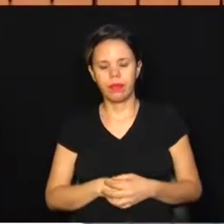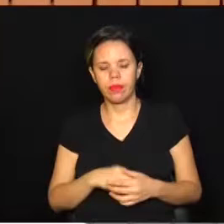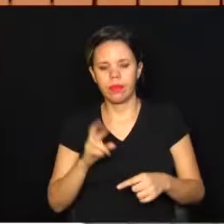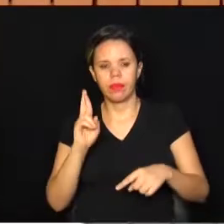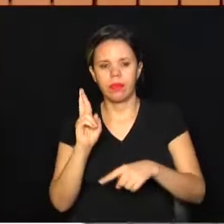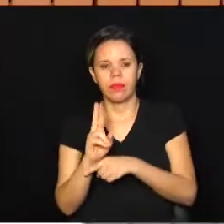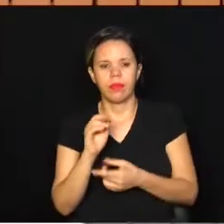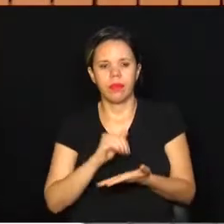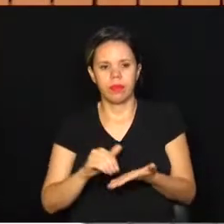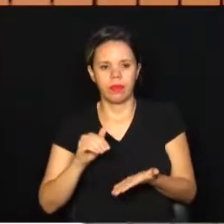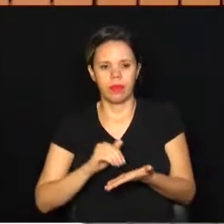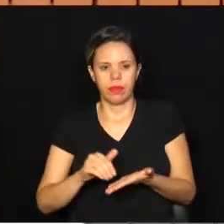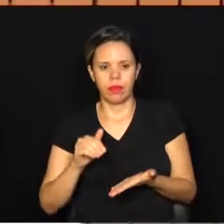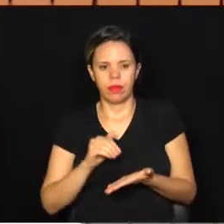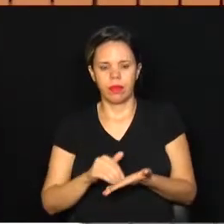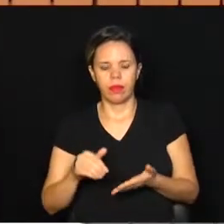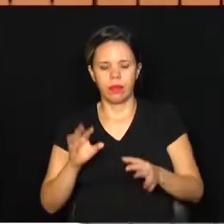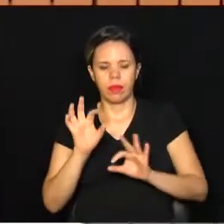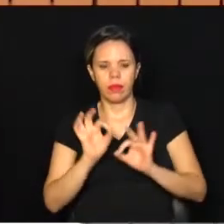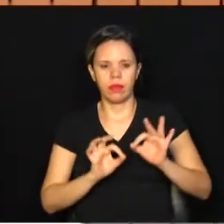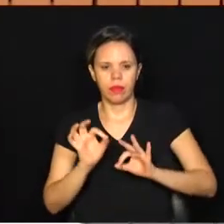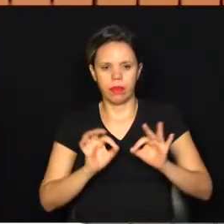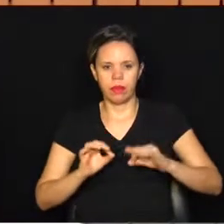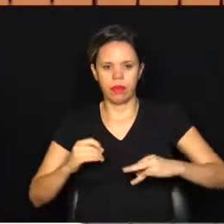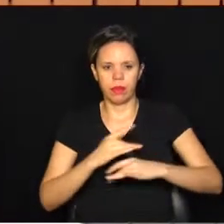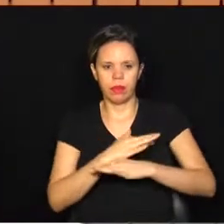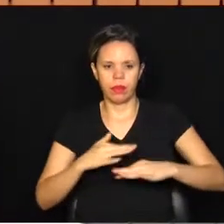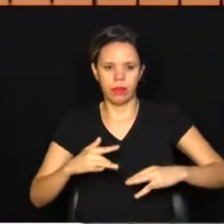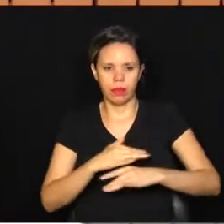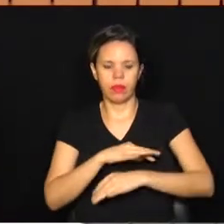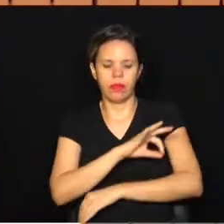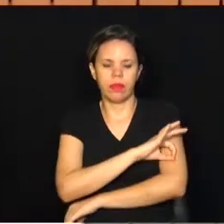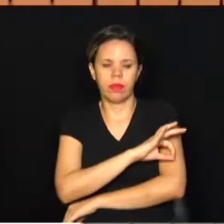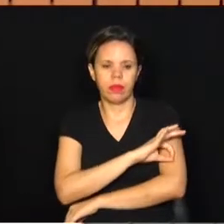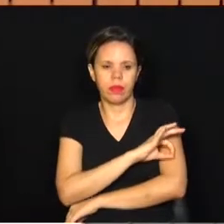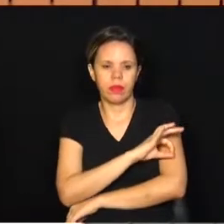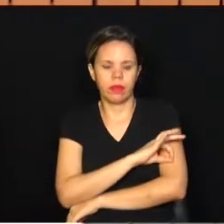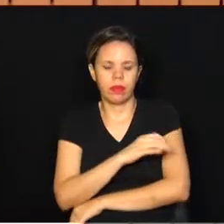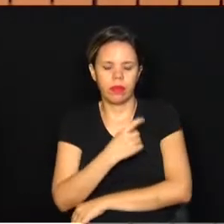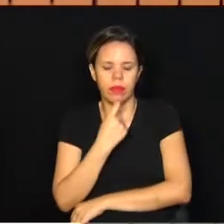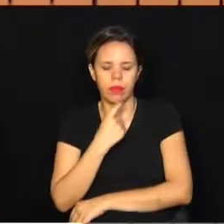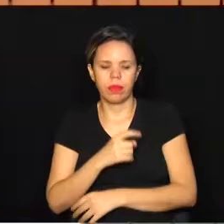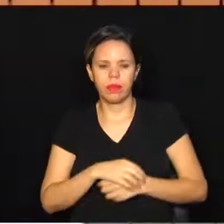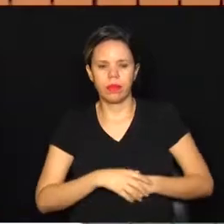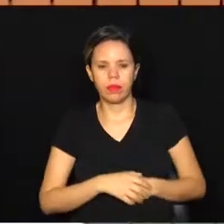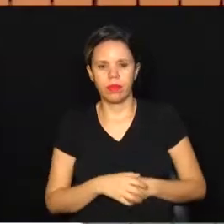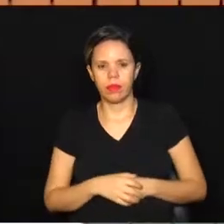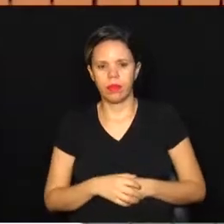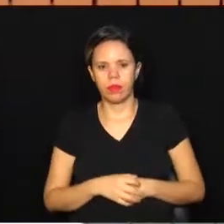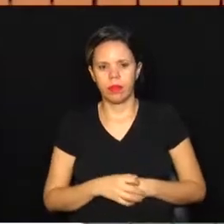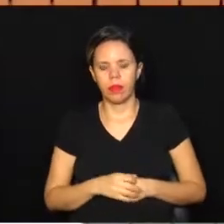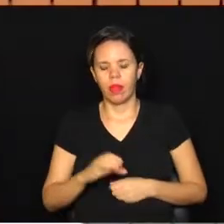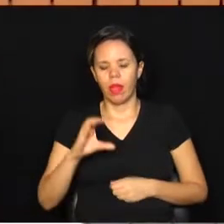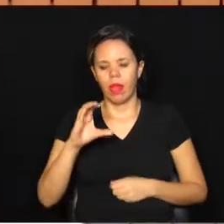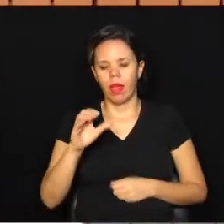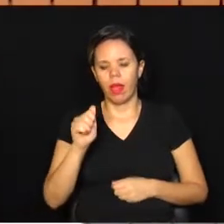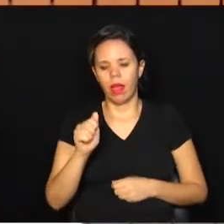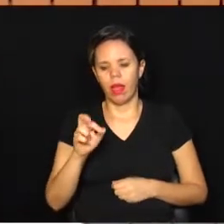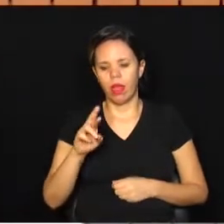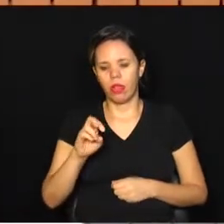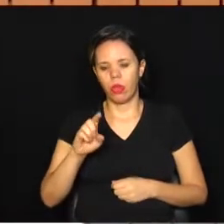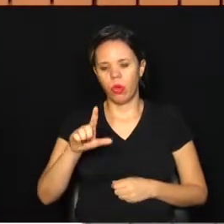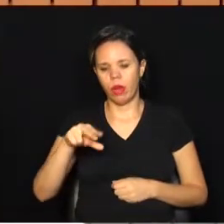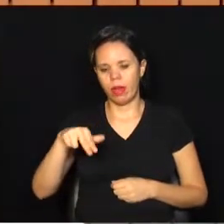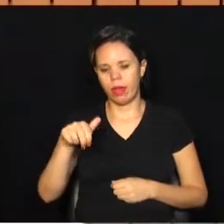da Secretaria de Planejamento, diretora de Planejamento do município de Campinas, a senhora Carolina